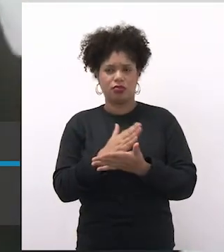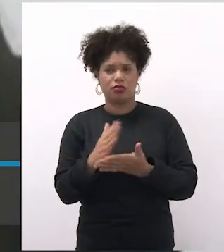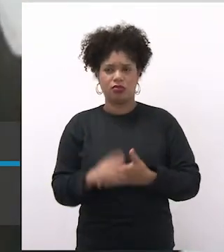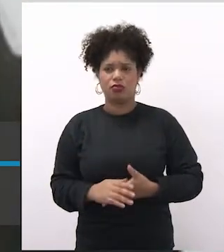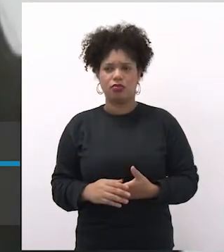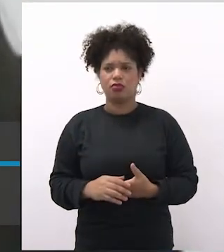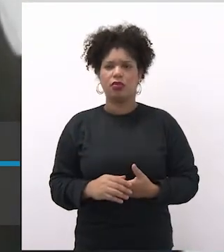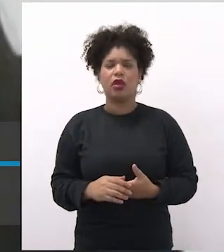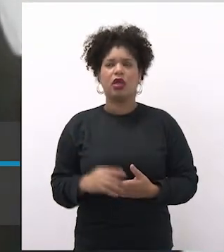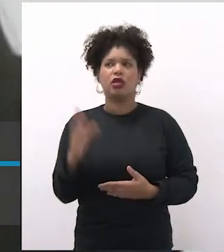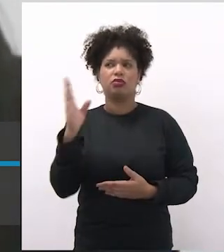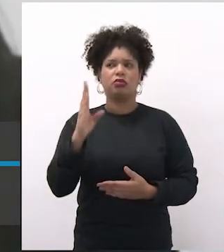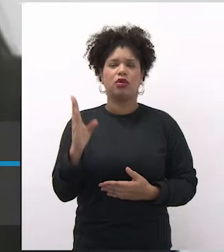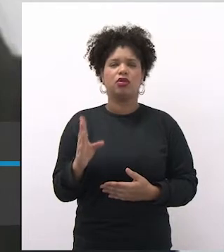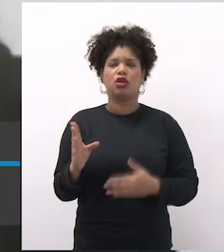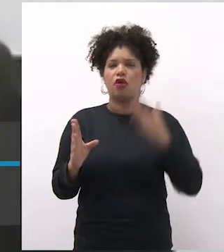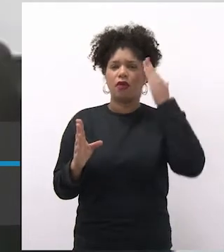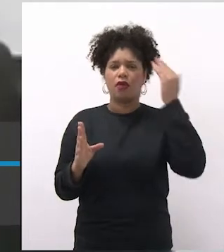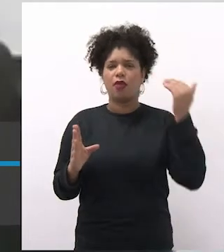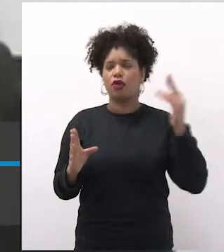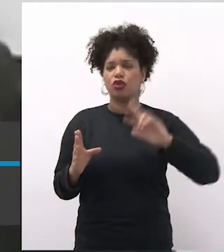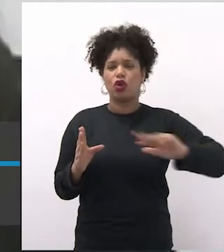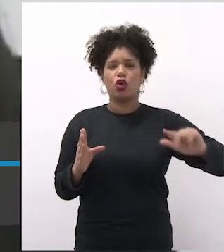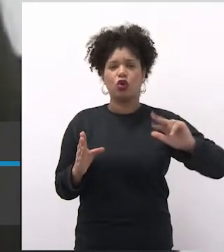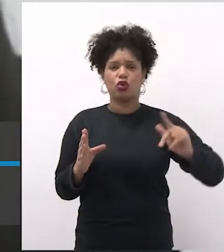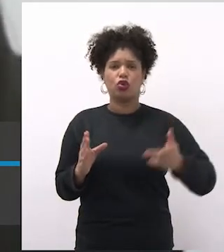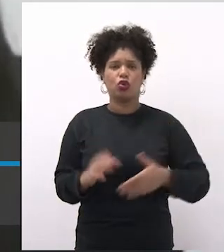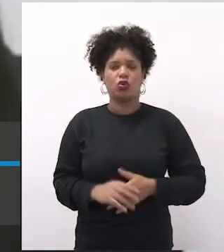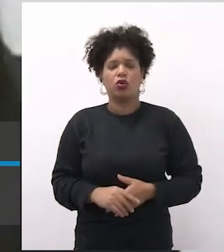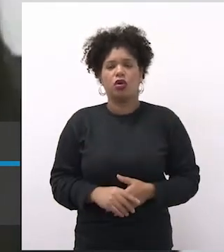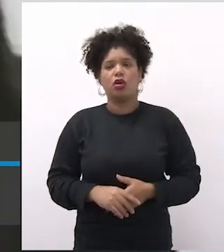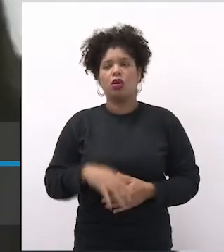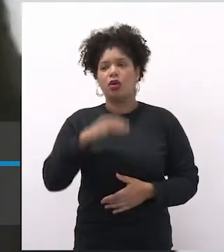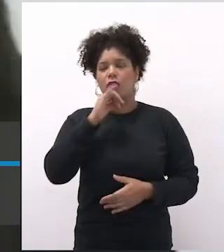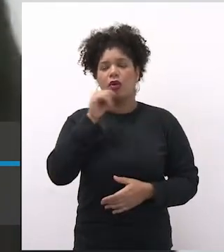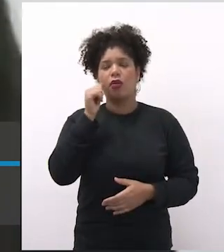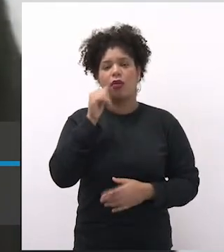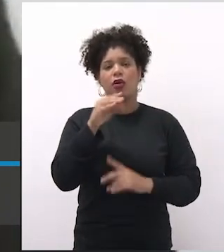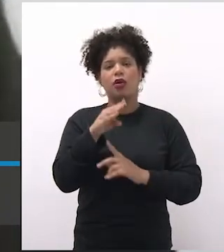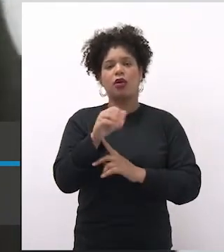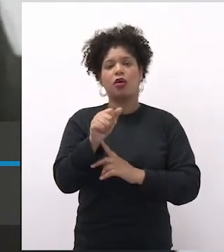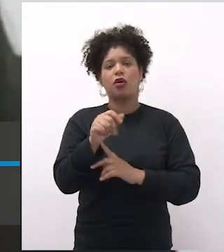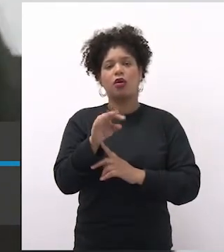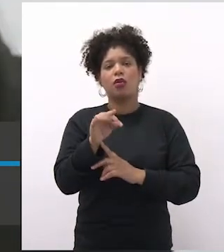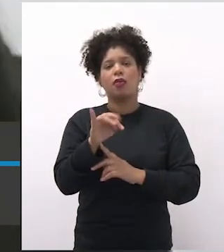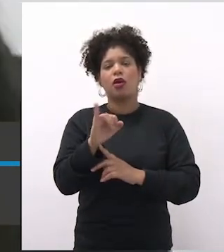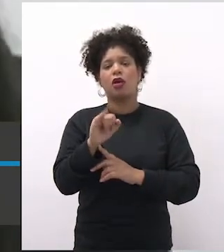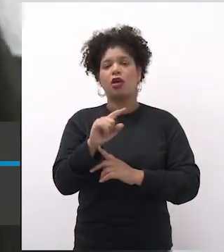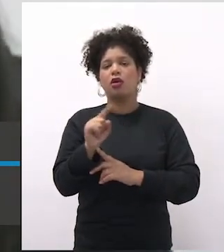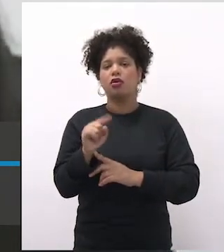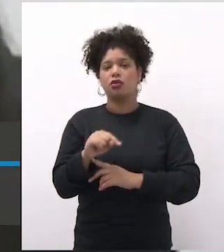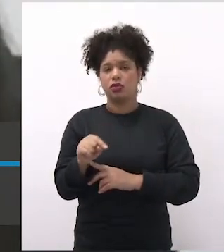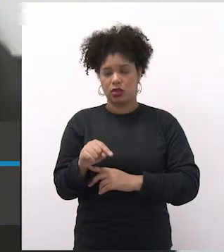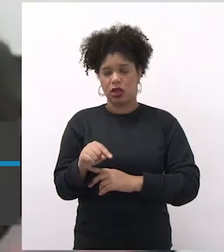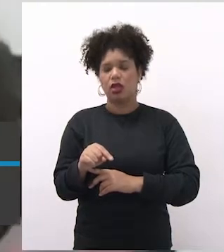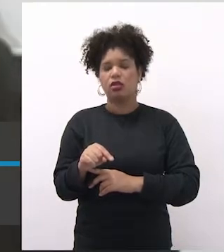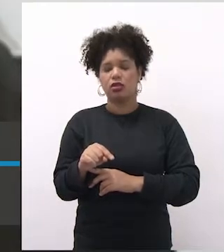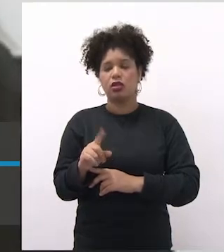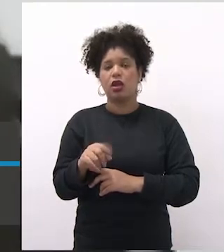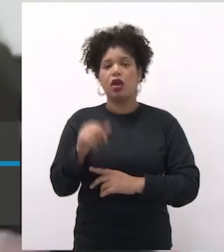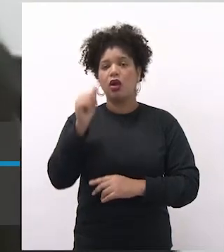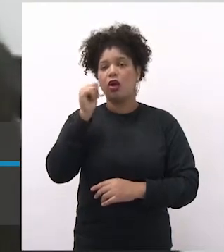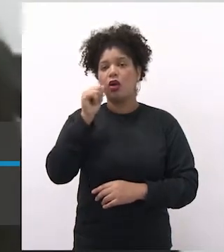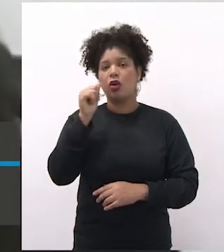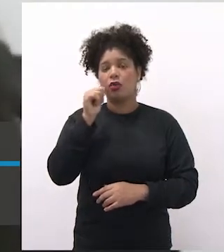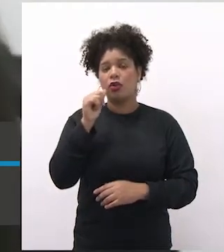relevância nacional, né? Nós temos, por exemplo, Beatriz Nascimento, é uma autora sergipana, pouco